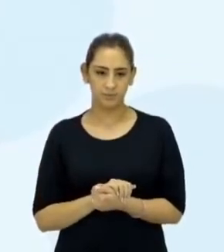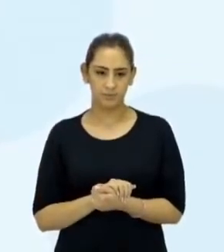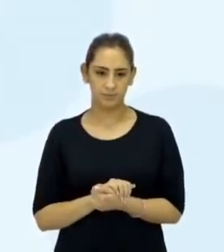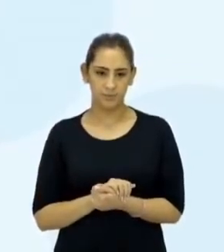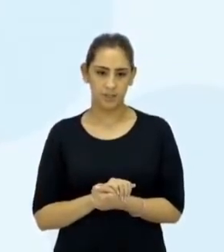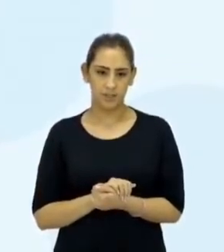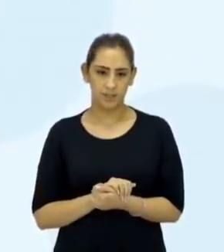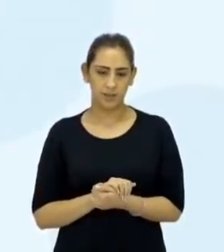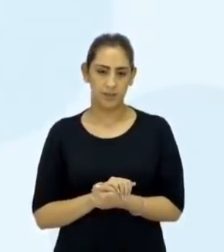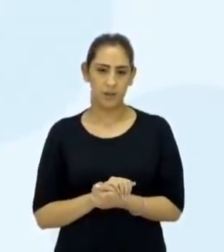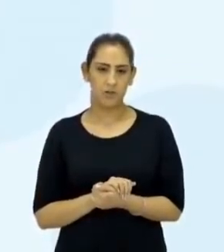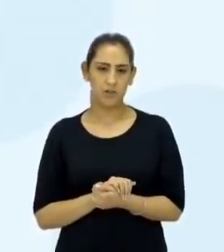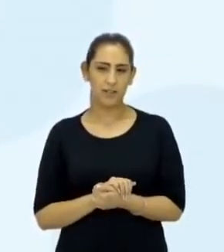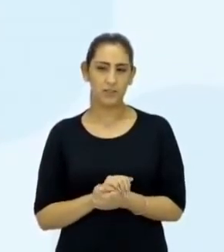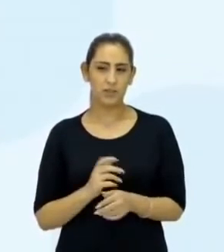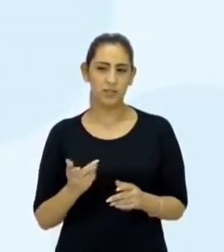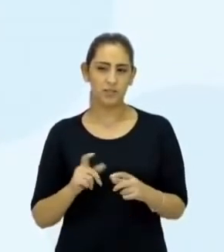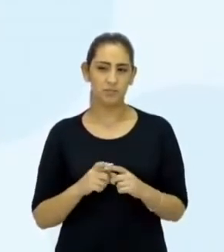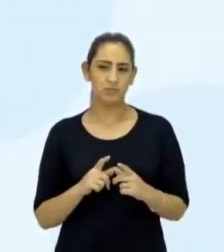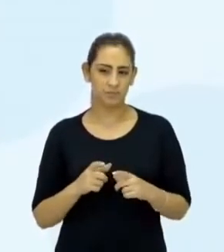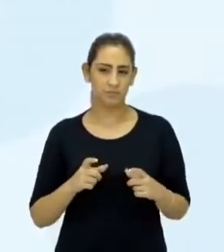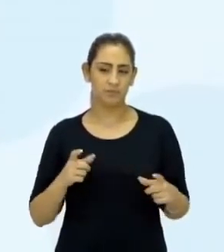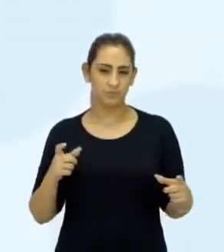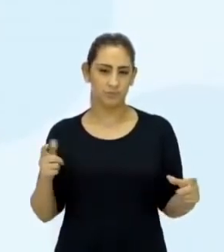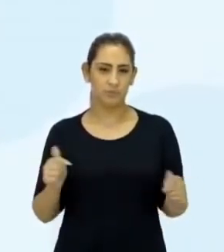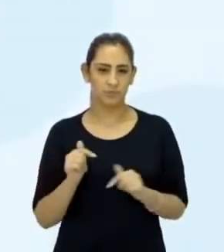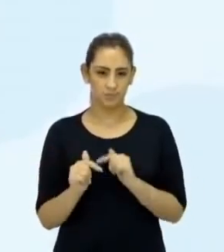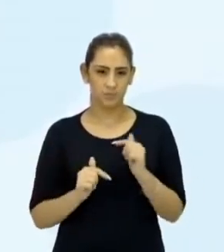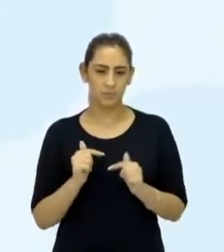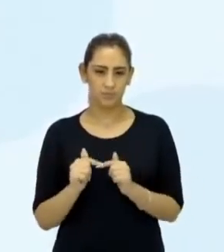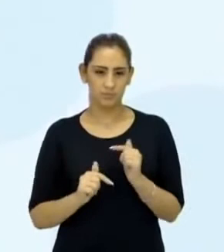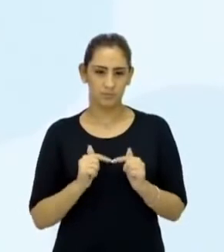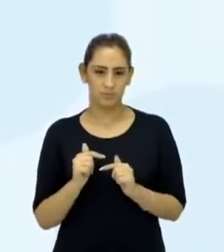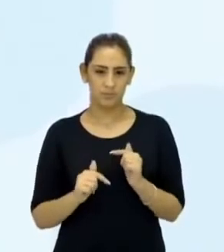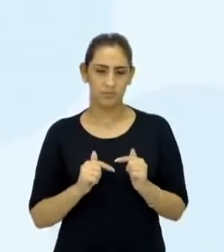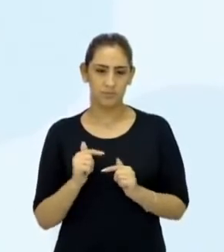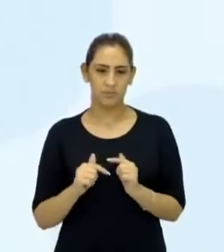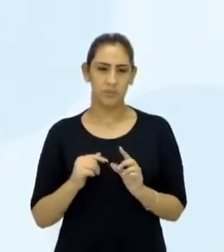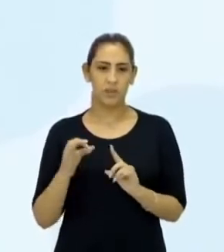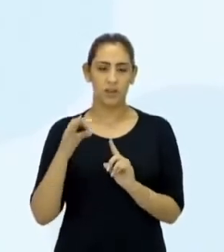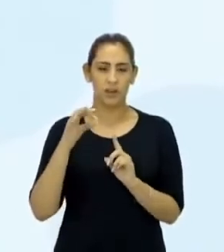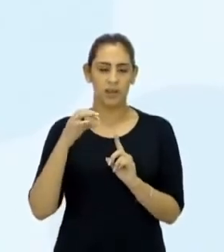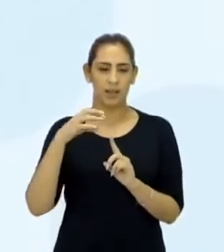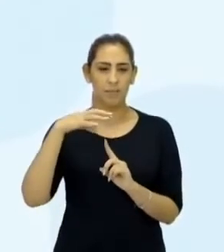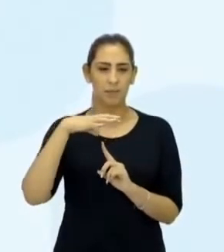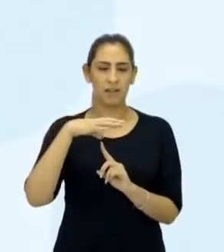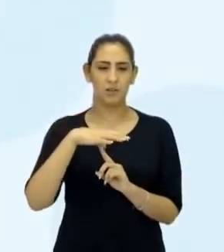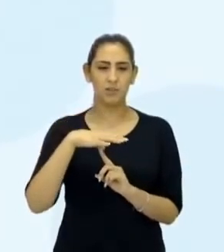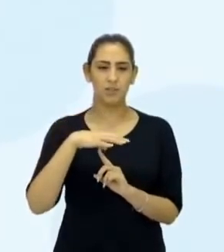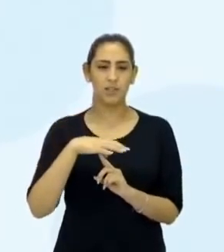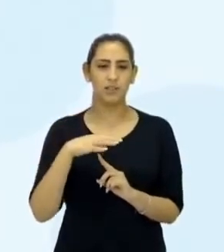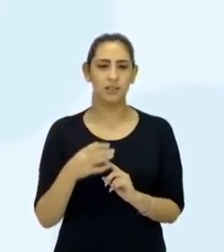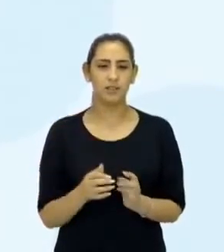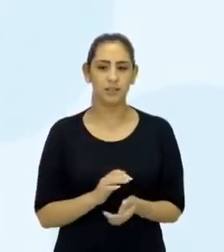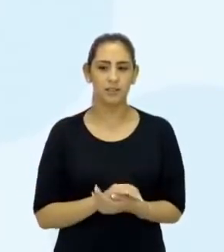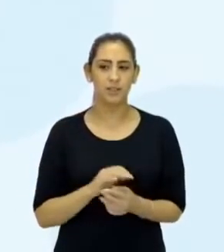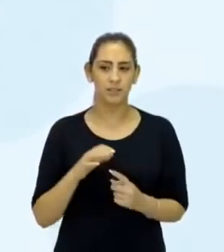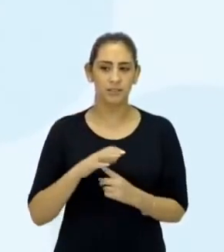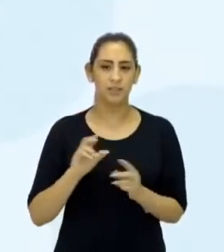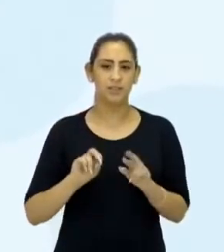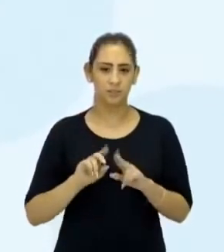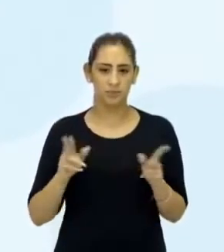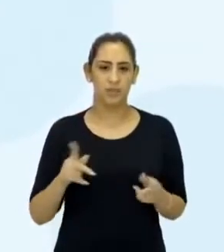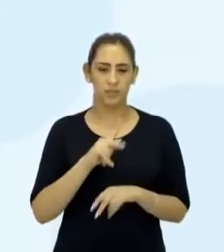expansão do desemprego estrutural e ao papel crescente do capital financeiro em diferentes países, com destaque